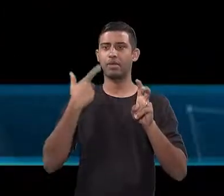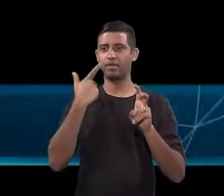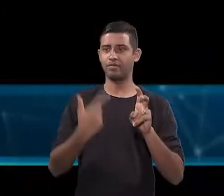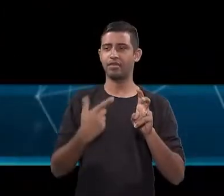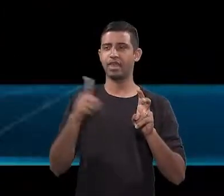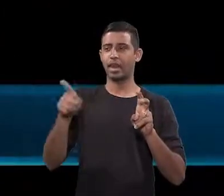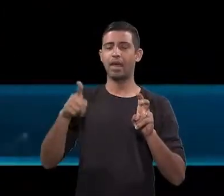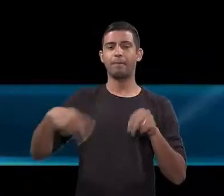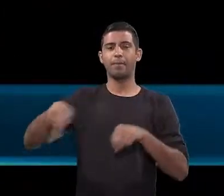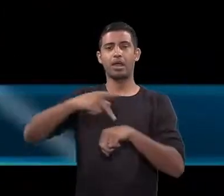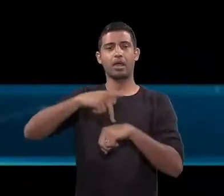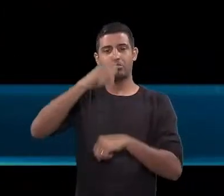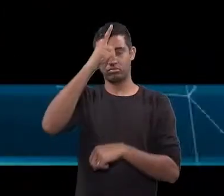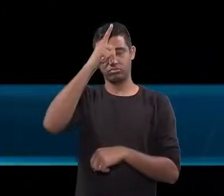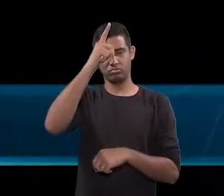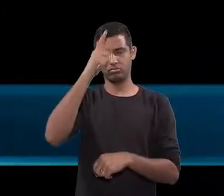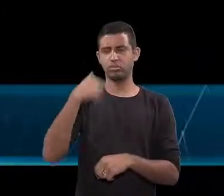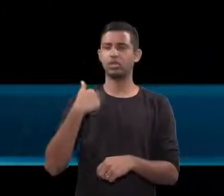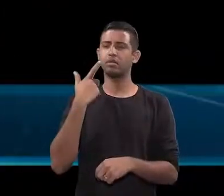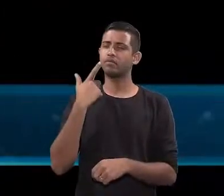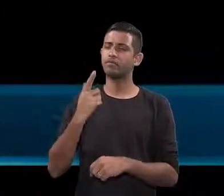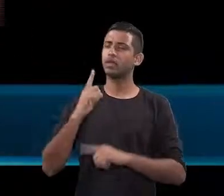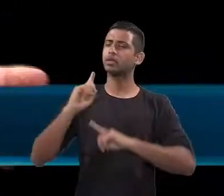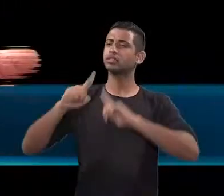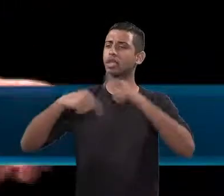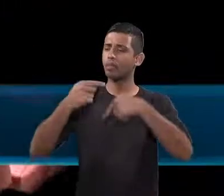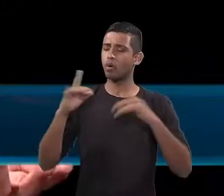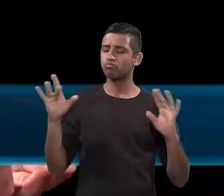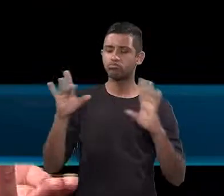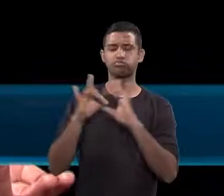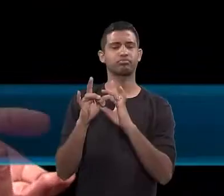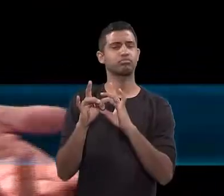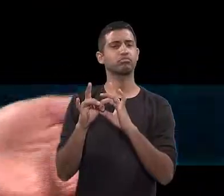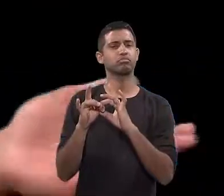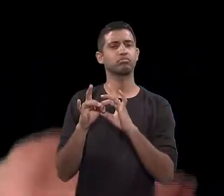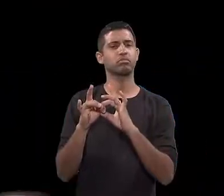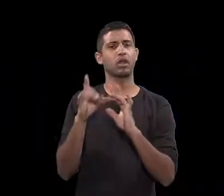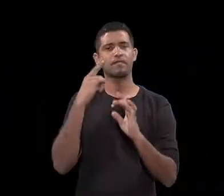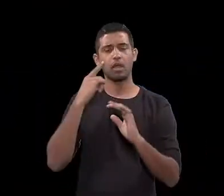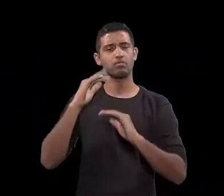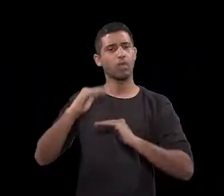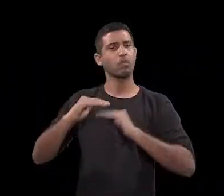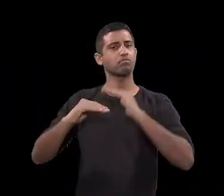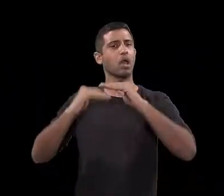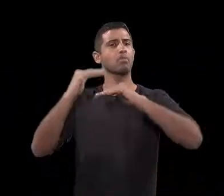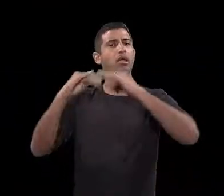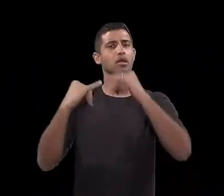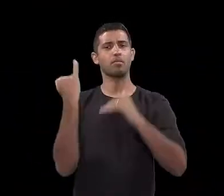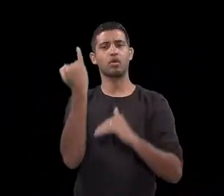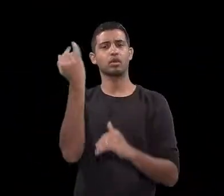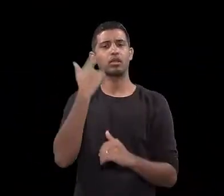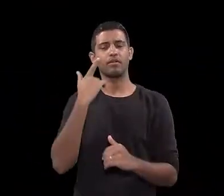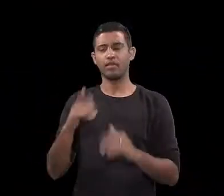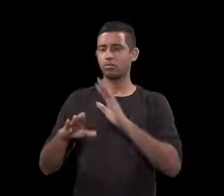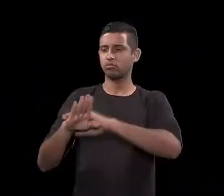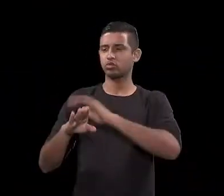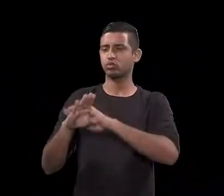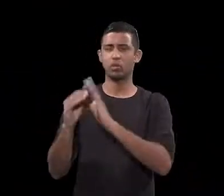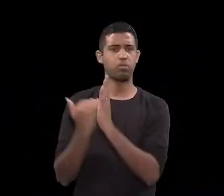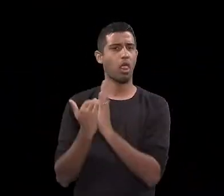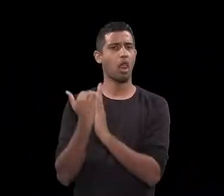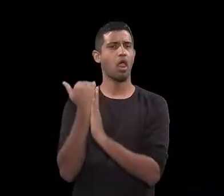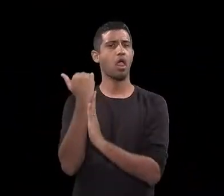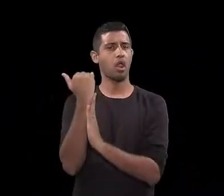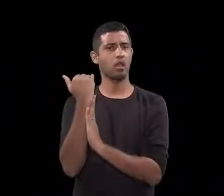do antissemitismo na Alemanha, e mesmo depois da reunificação, teve um crescimento importante da